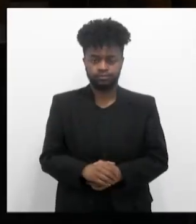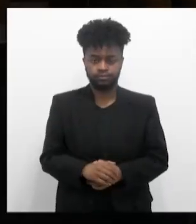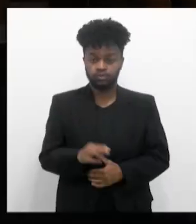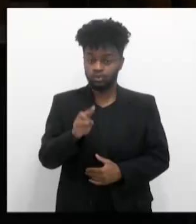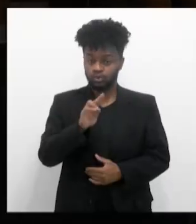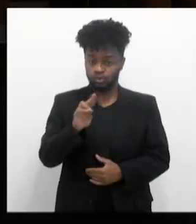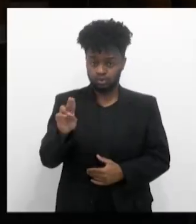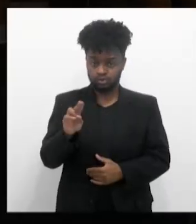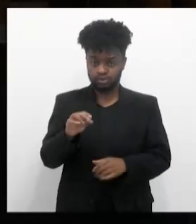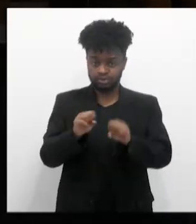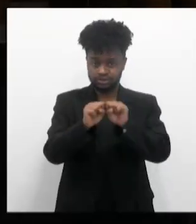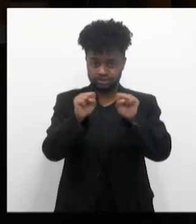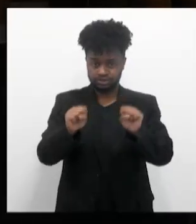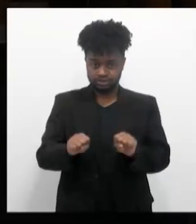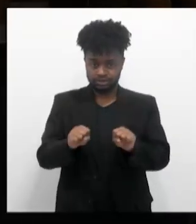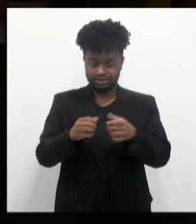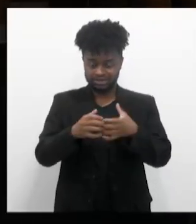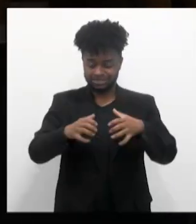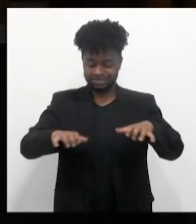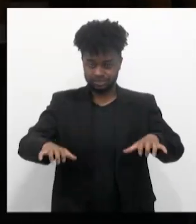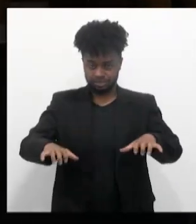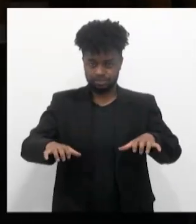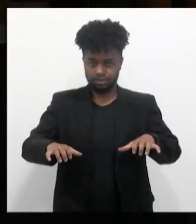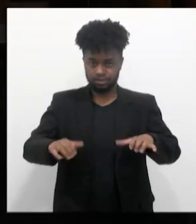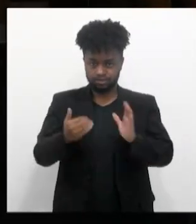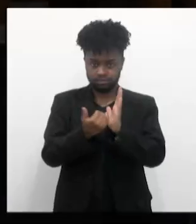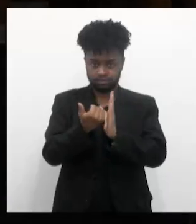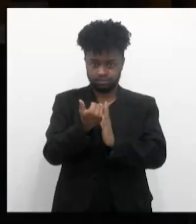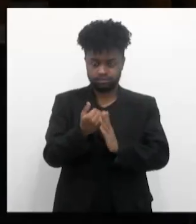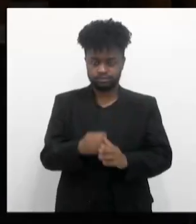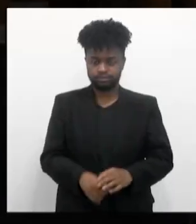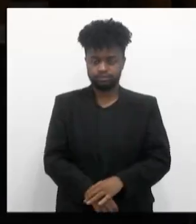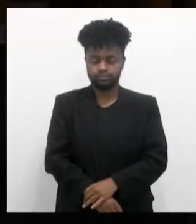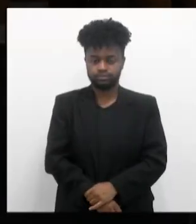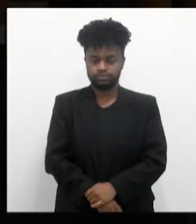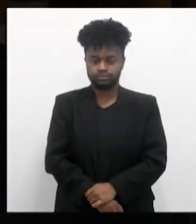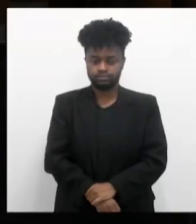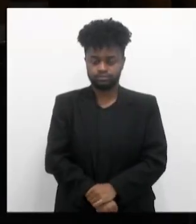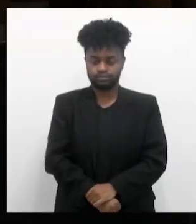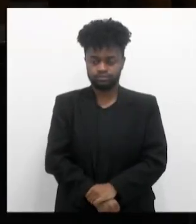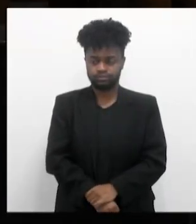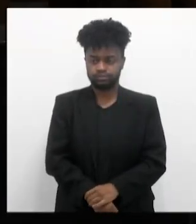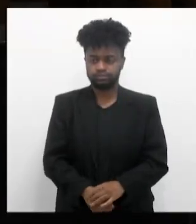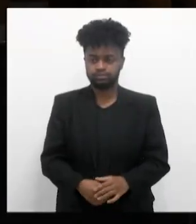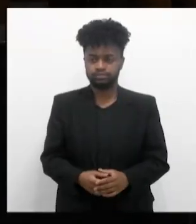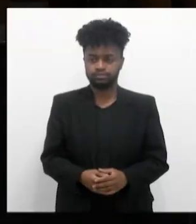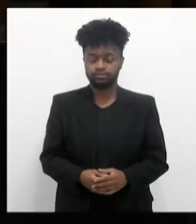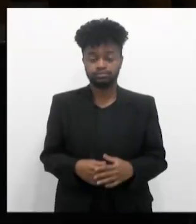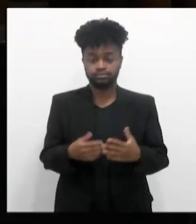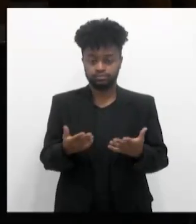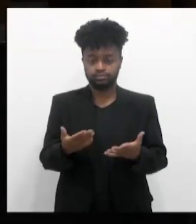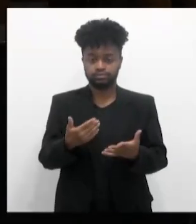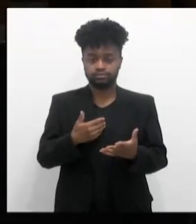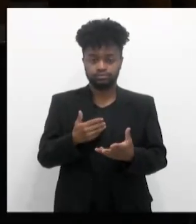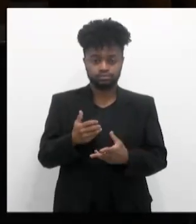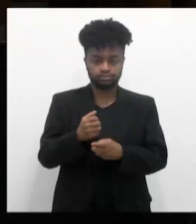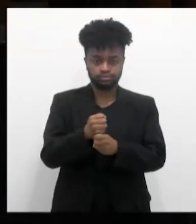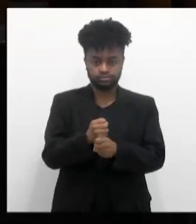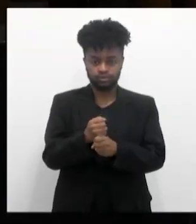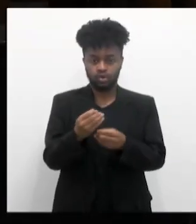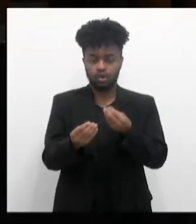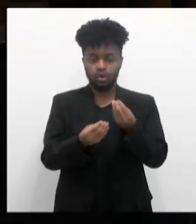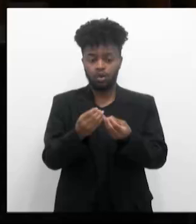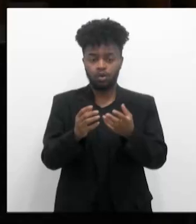isso sistema de separador absoluto. E para cômputo da distribuição